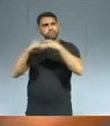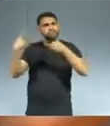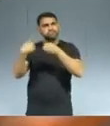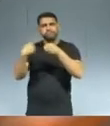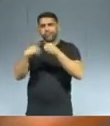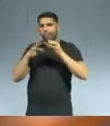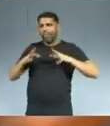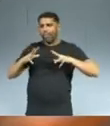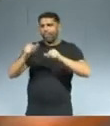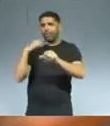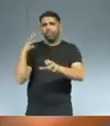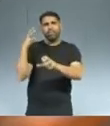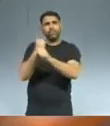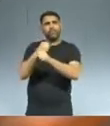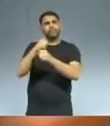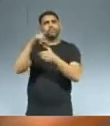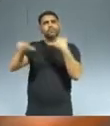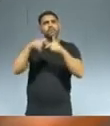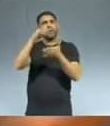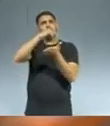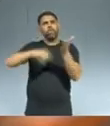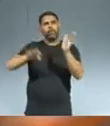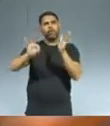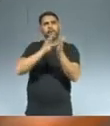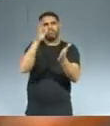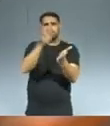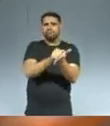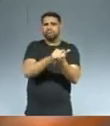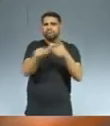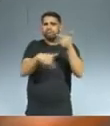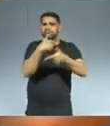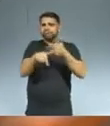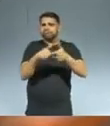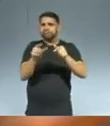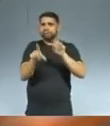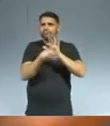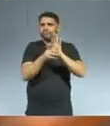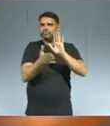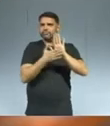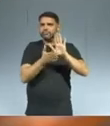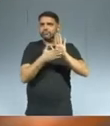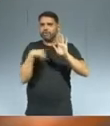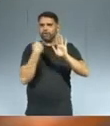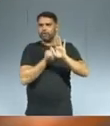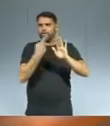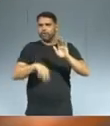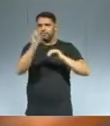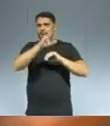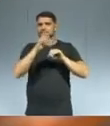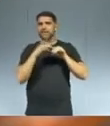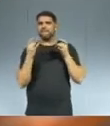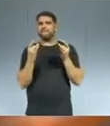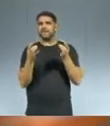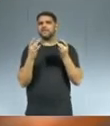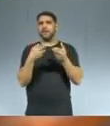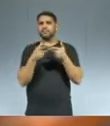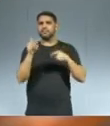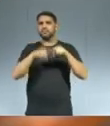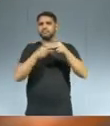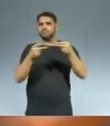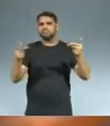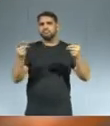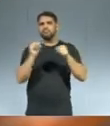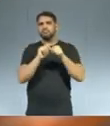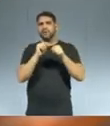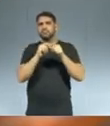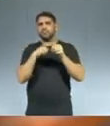urbanas com todos os trabalhadores legalizados isso é importante na nós que somos hoje um país exportadores somos cobrados